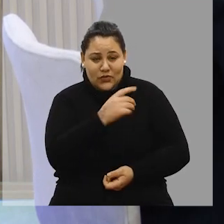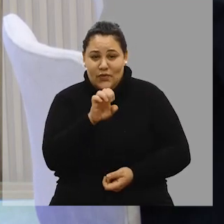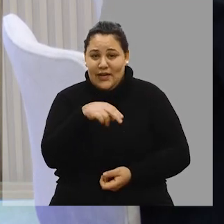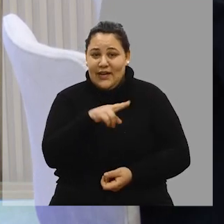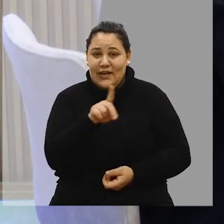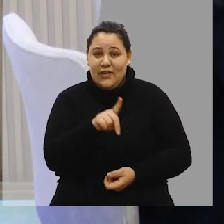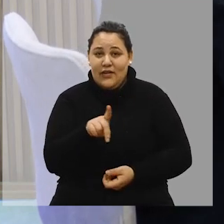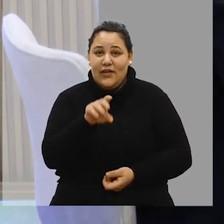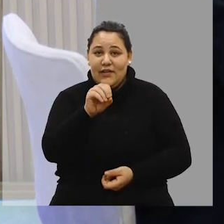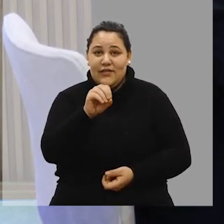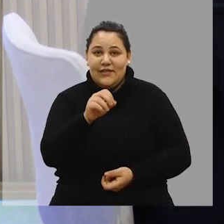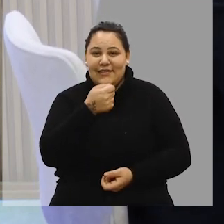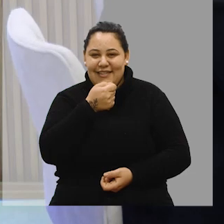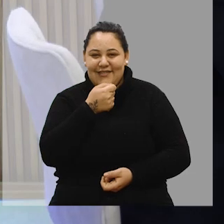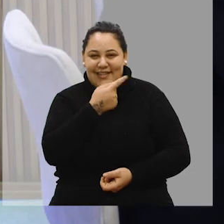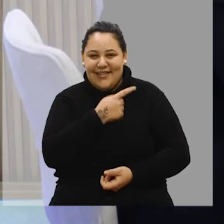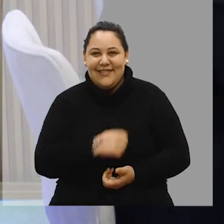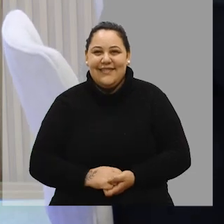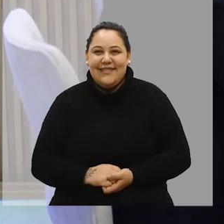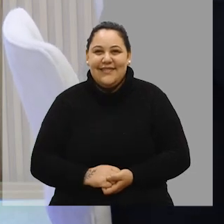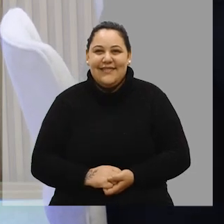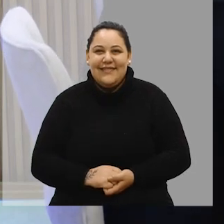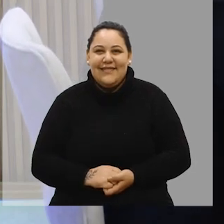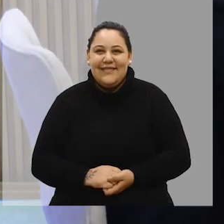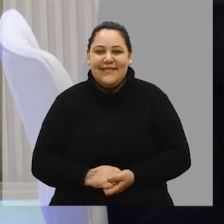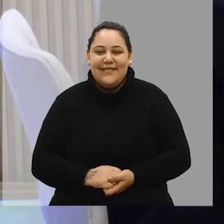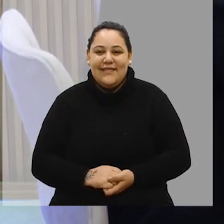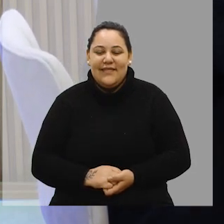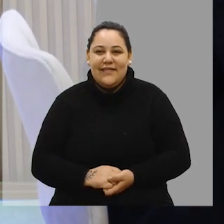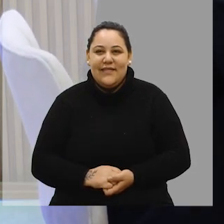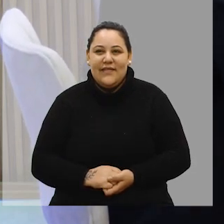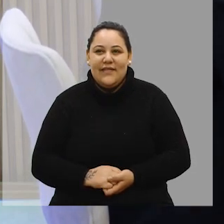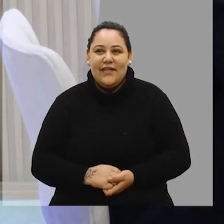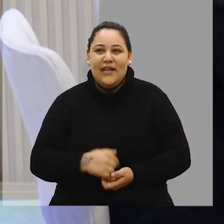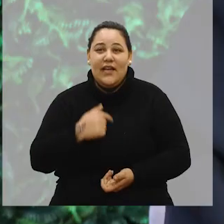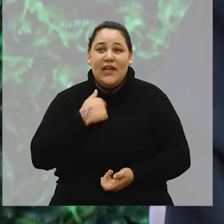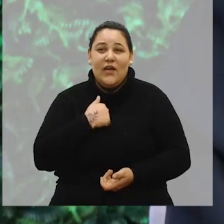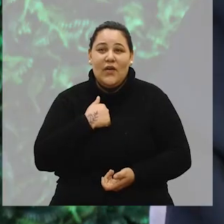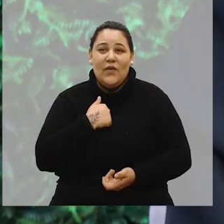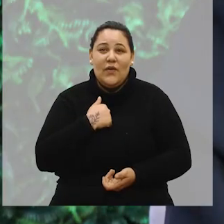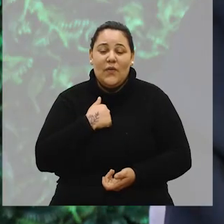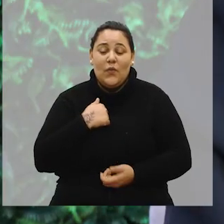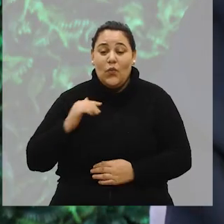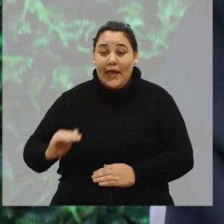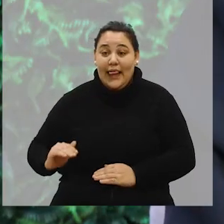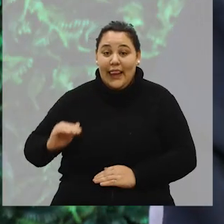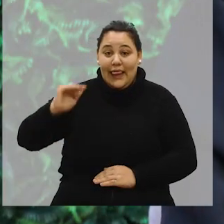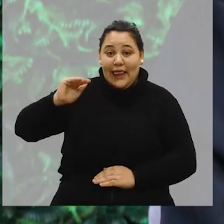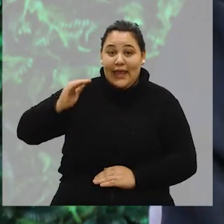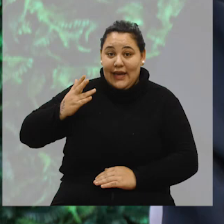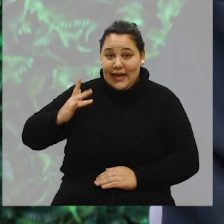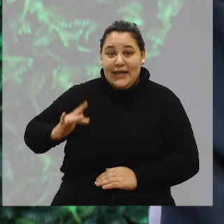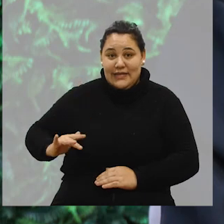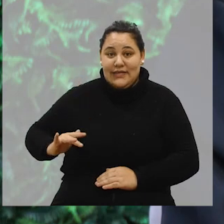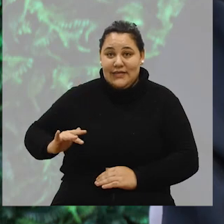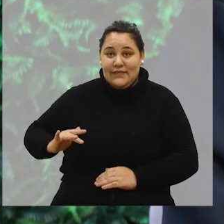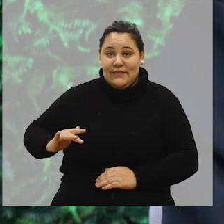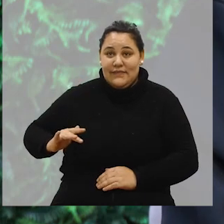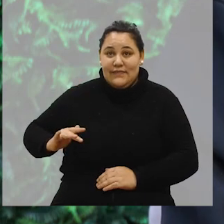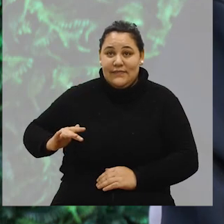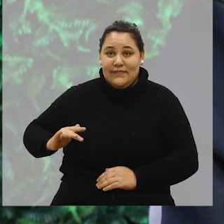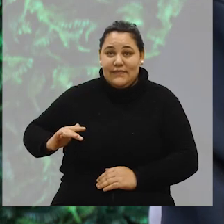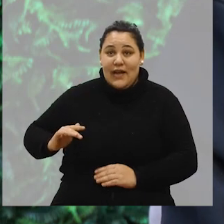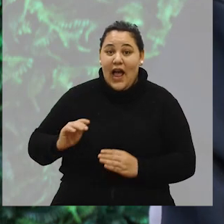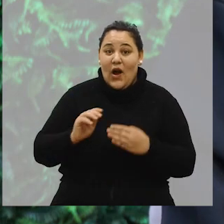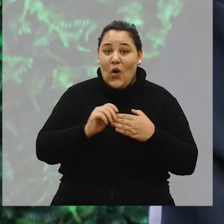Perdi a mediação aqui, vai lá. Eu venho, desde criança, seguindo os